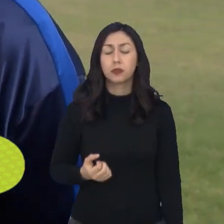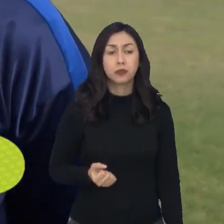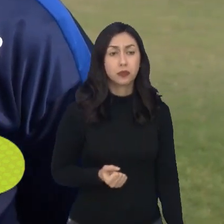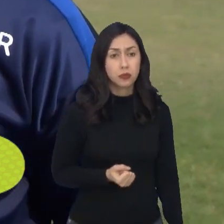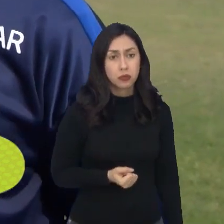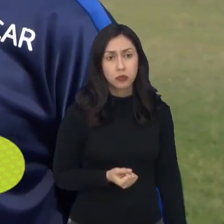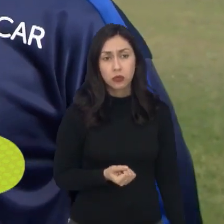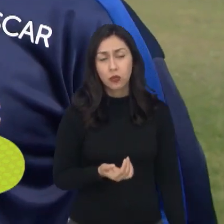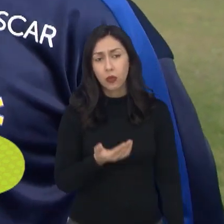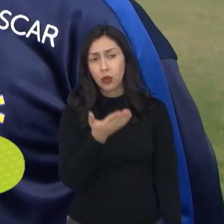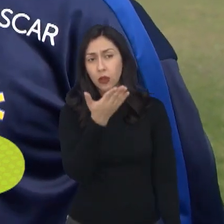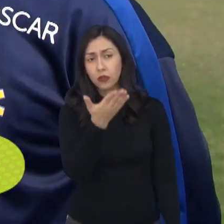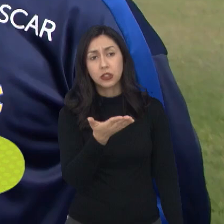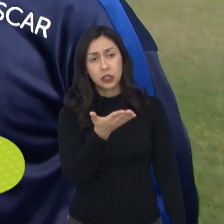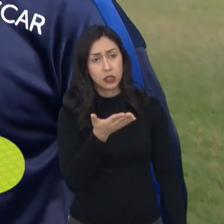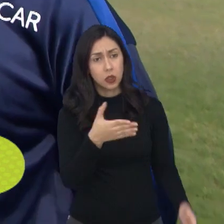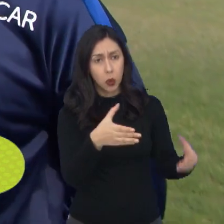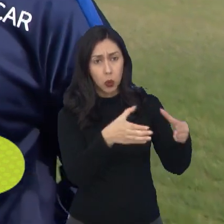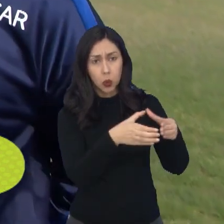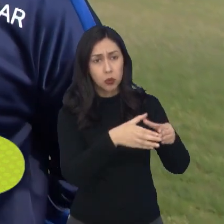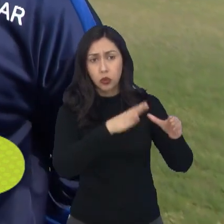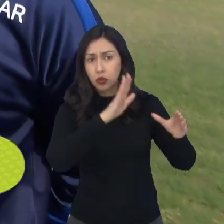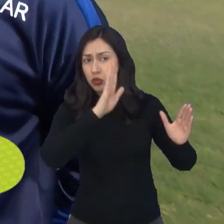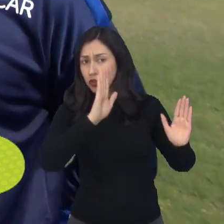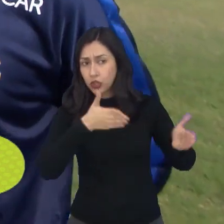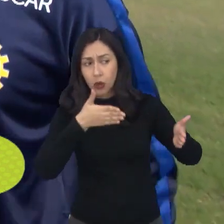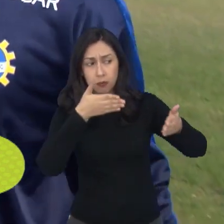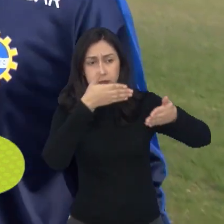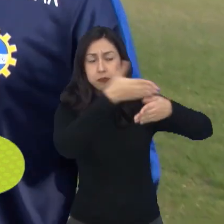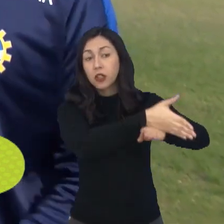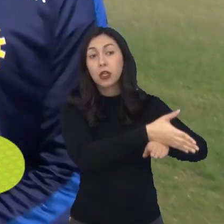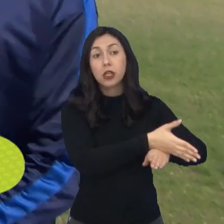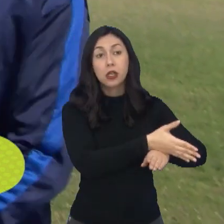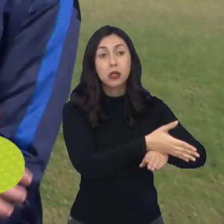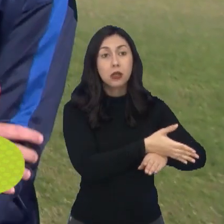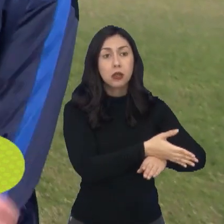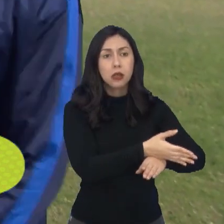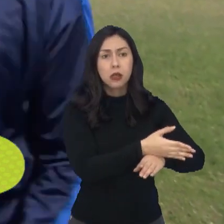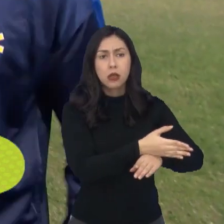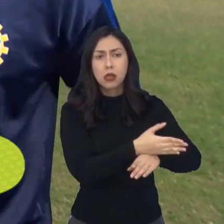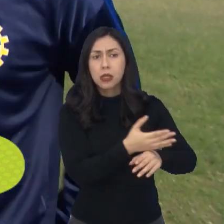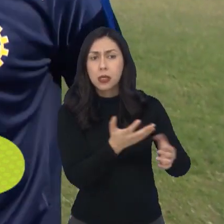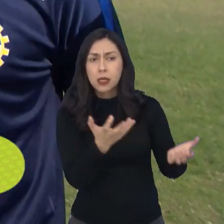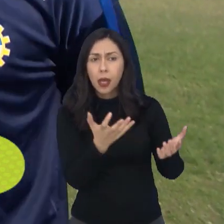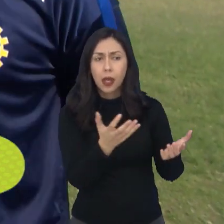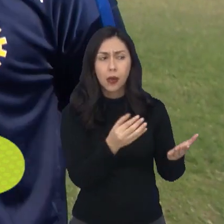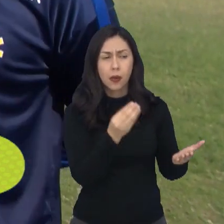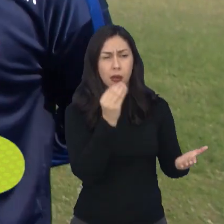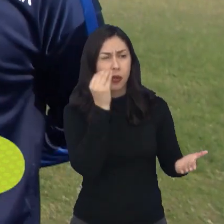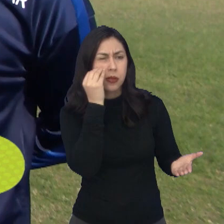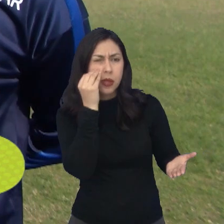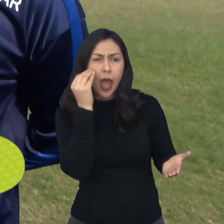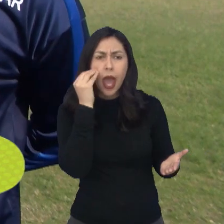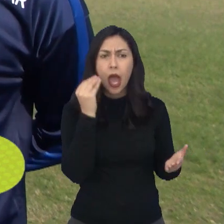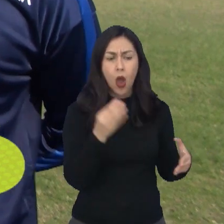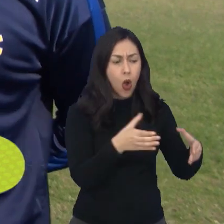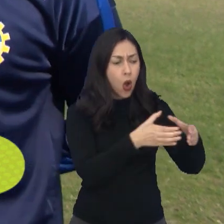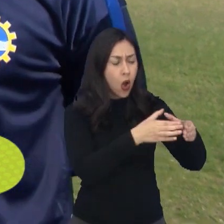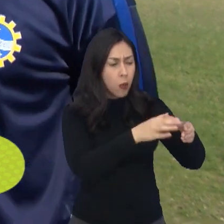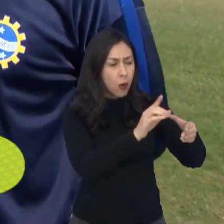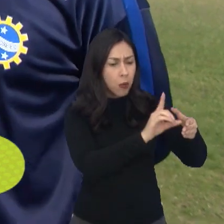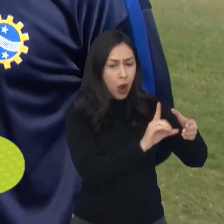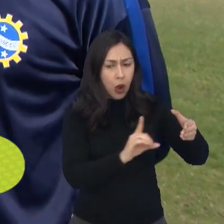Você, tendo já a classificação nas mãos, né, pretende fazer algum tipo de teste, mudar um pouquinho a forma de jogar,